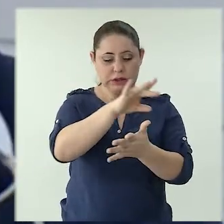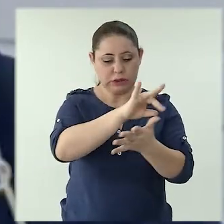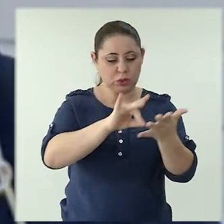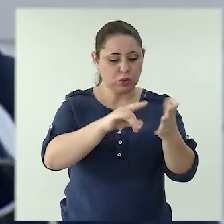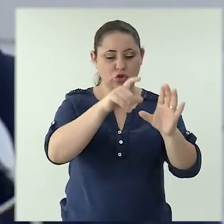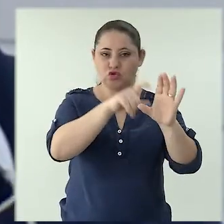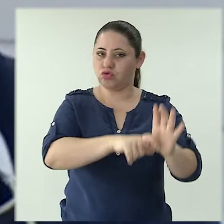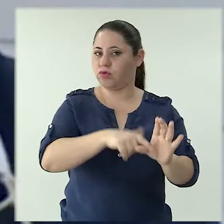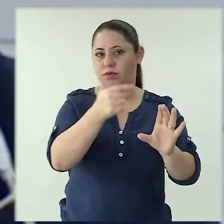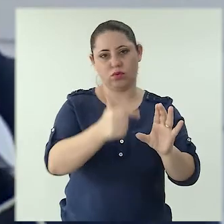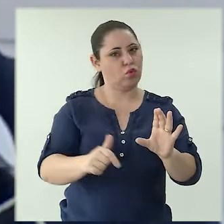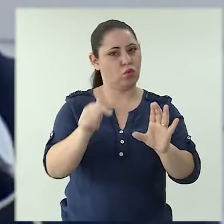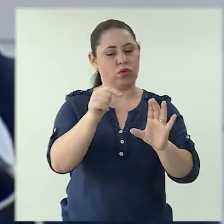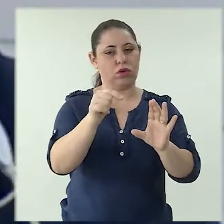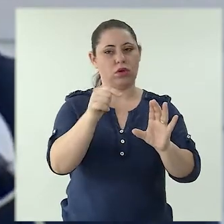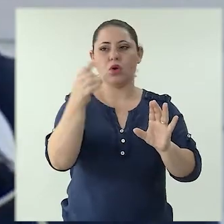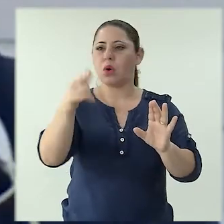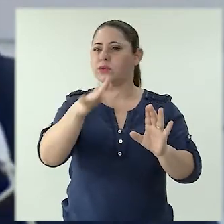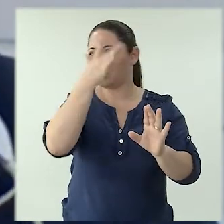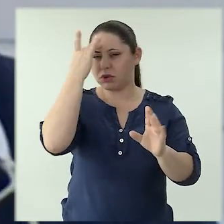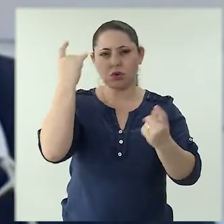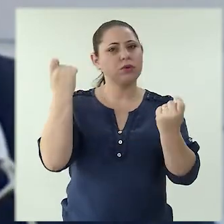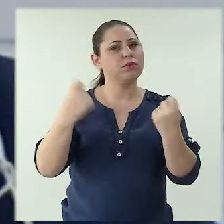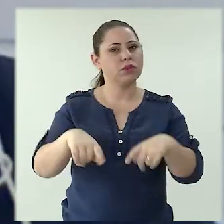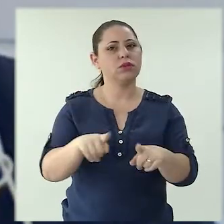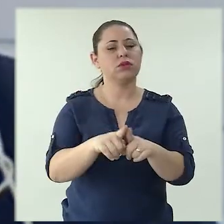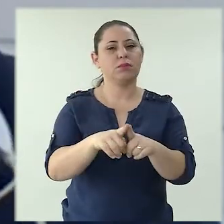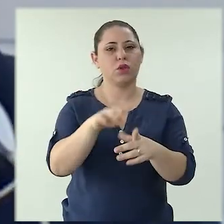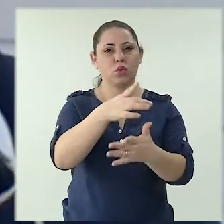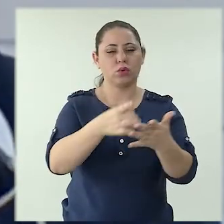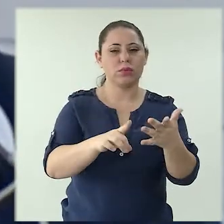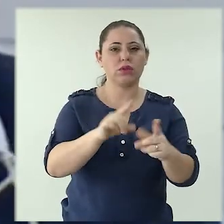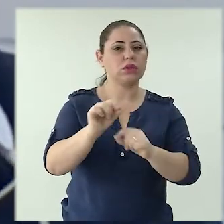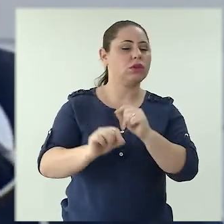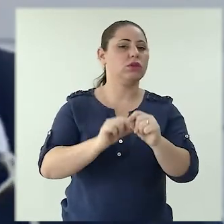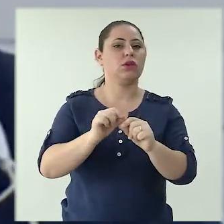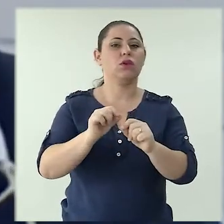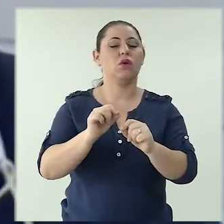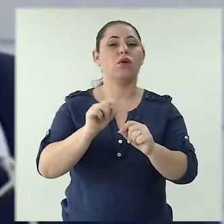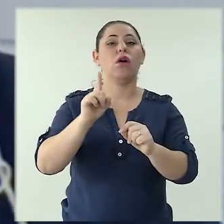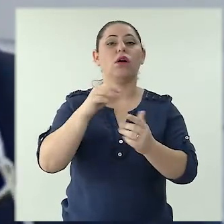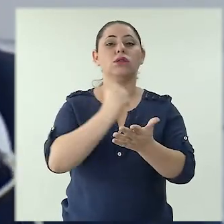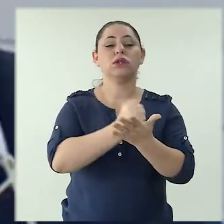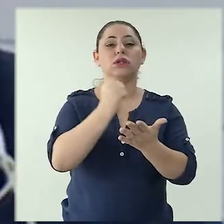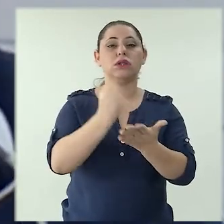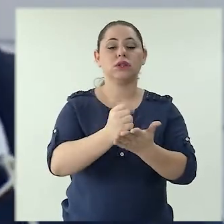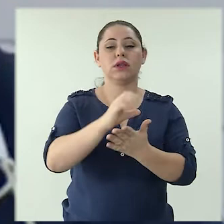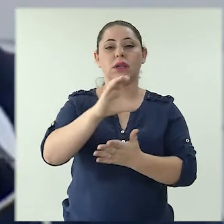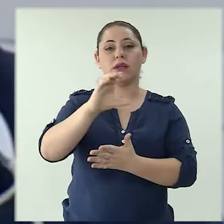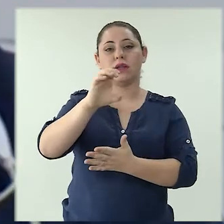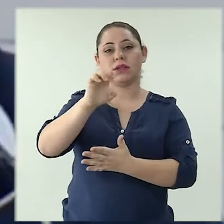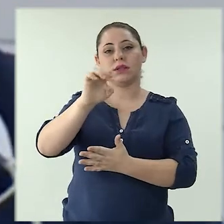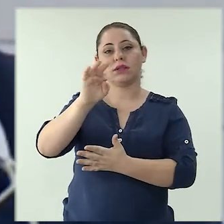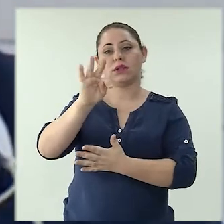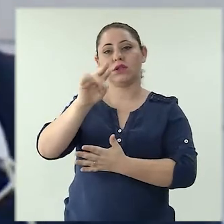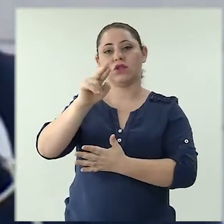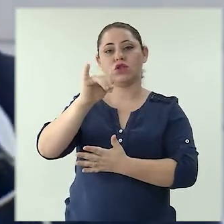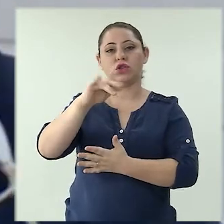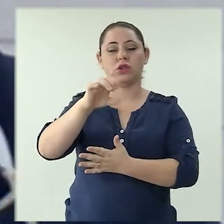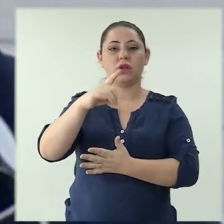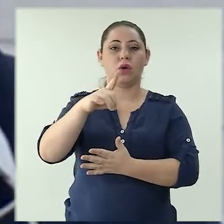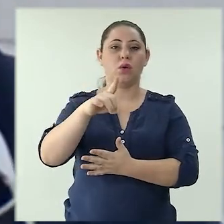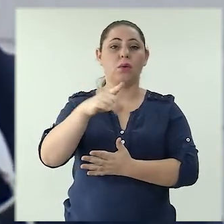tabular, e de outras que o tabelião entender necessário. E para que servem essas certidões? Primeiro, para comprovar que não